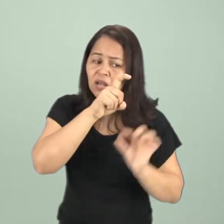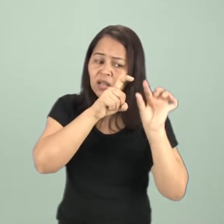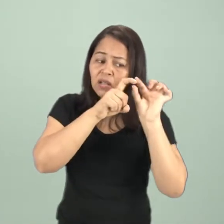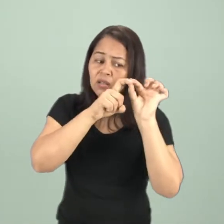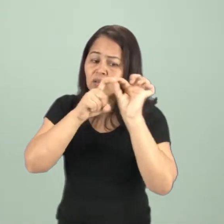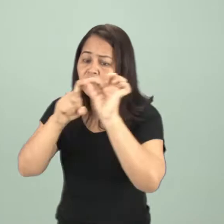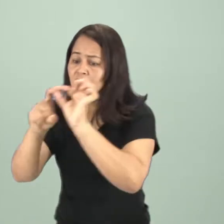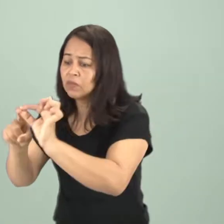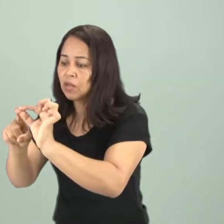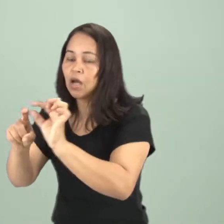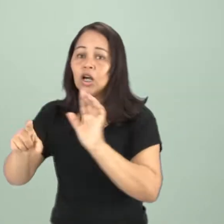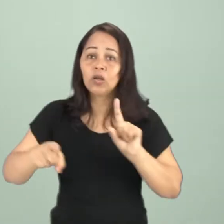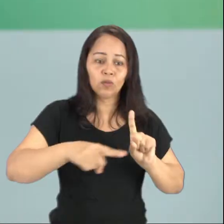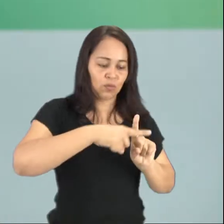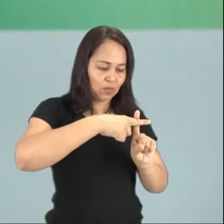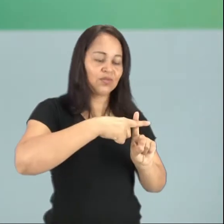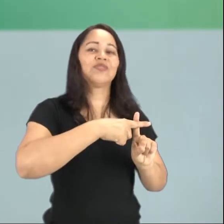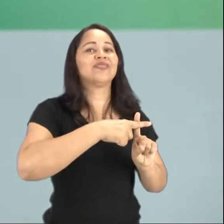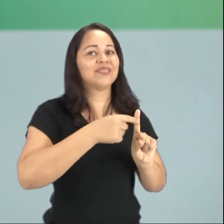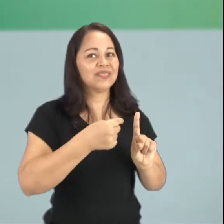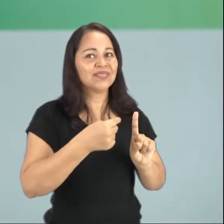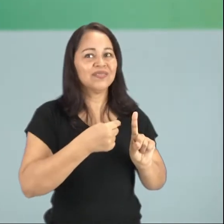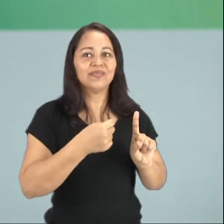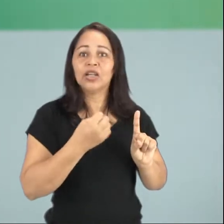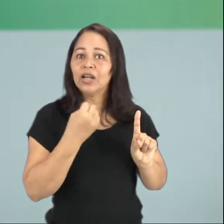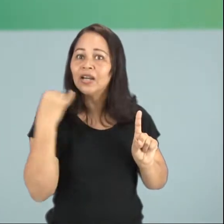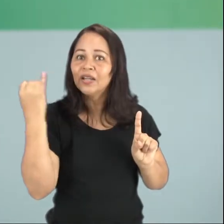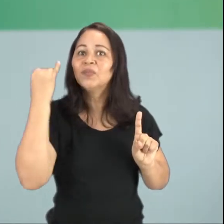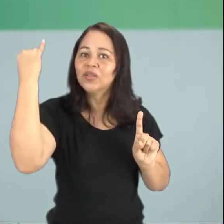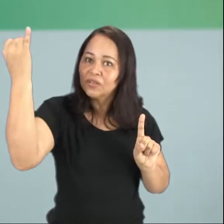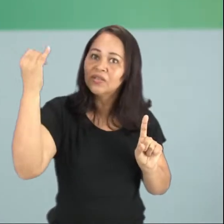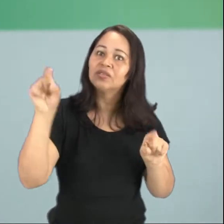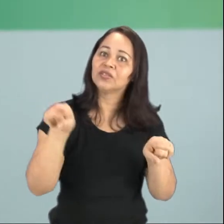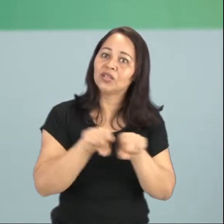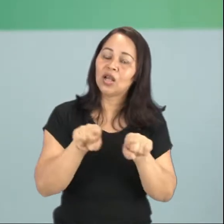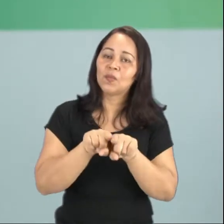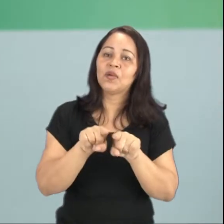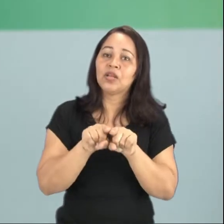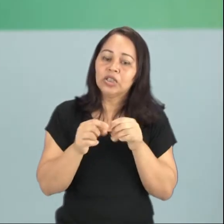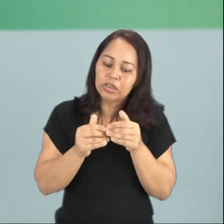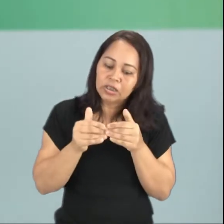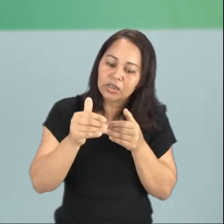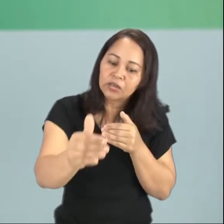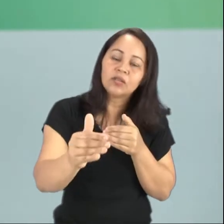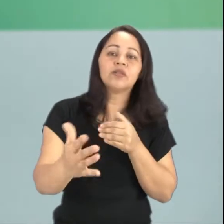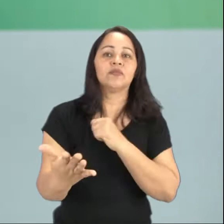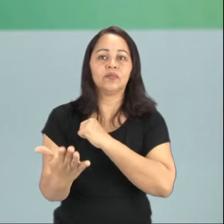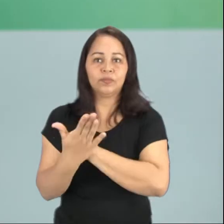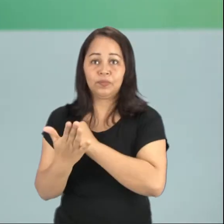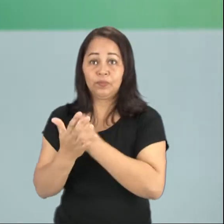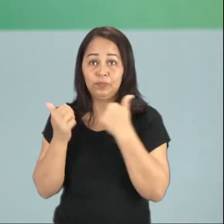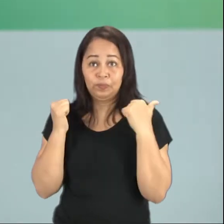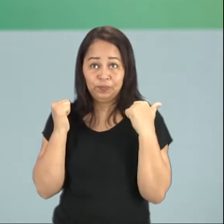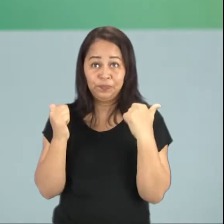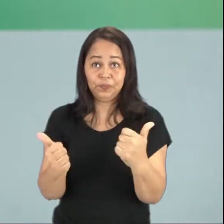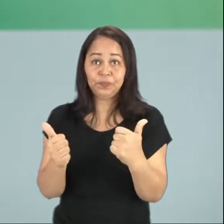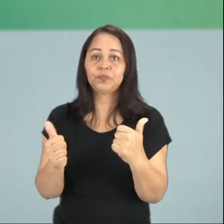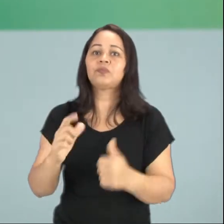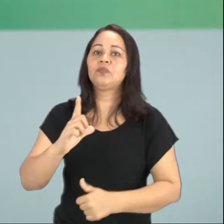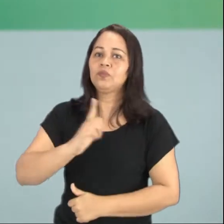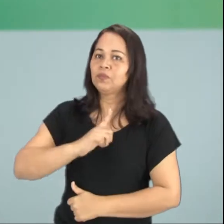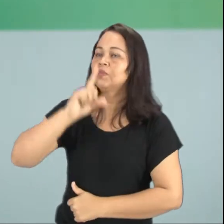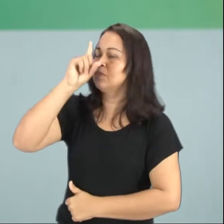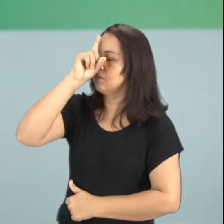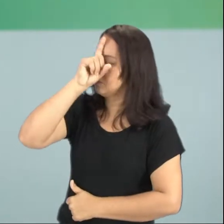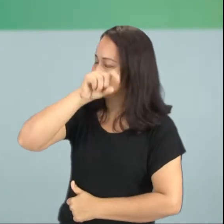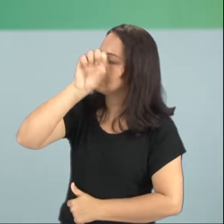minhas qualidades e as coisas que podem acontecer na trajetória que irão me ajudar. Vão ter dificuldades?